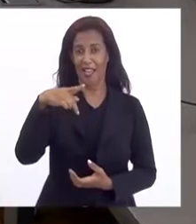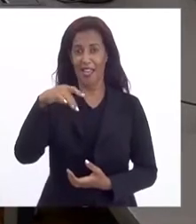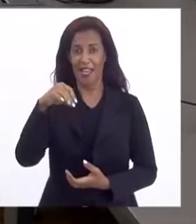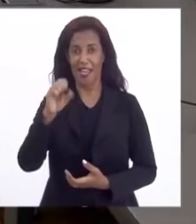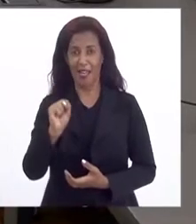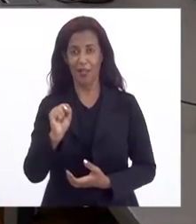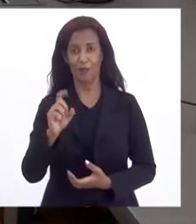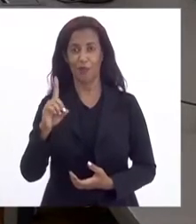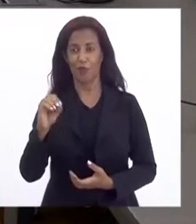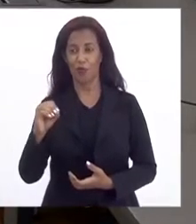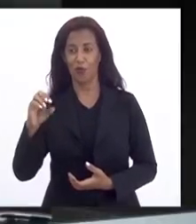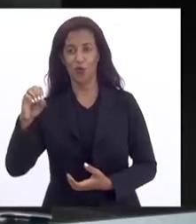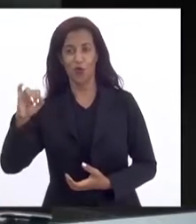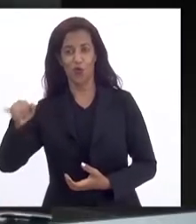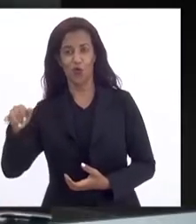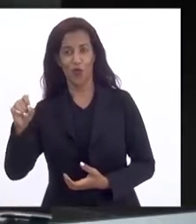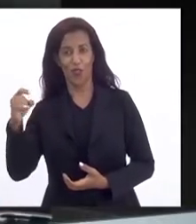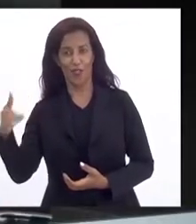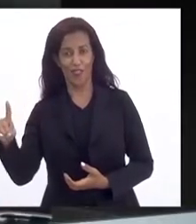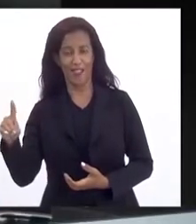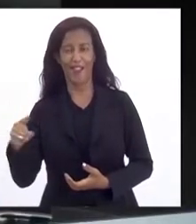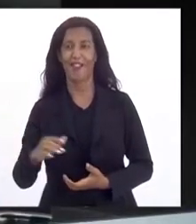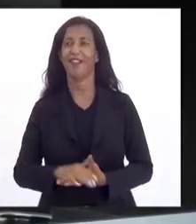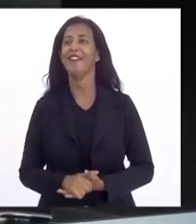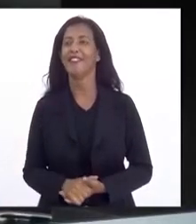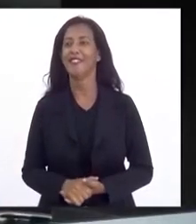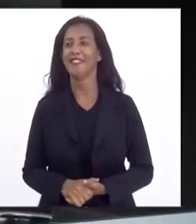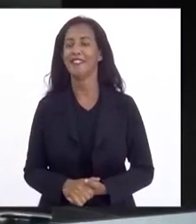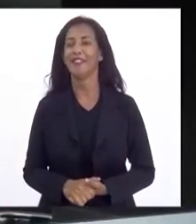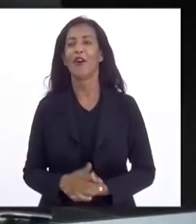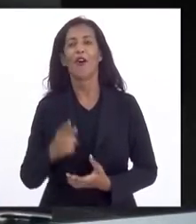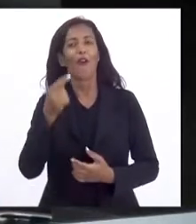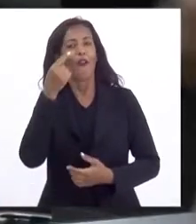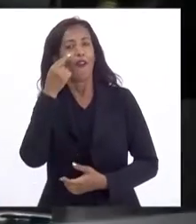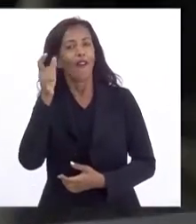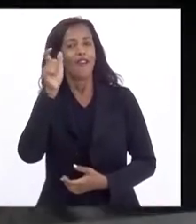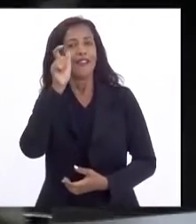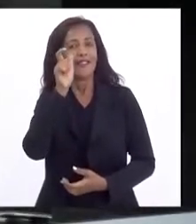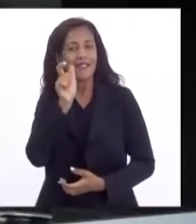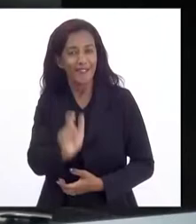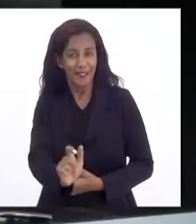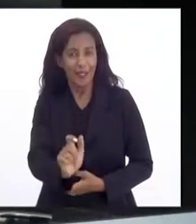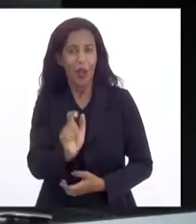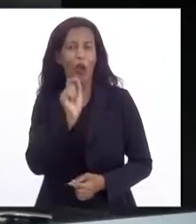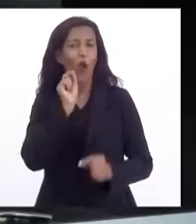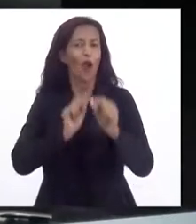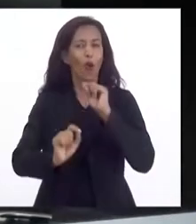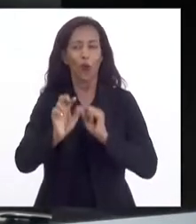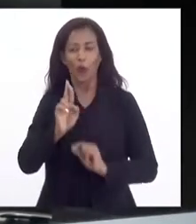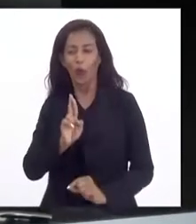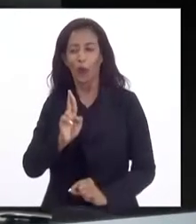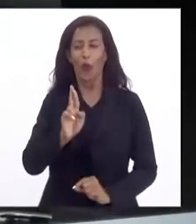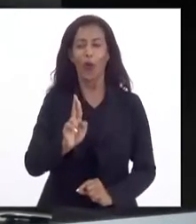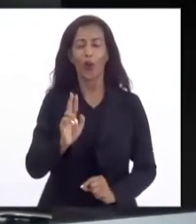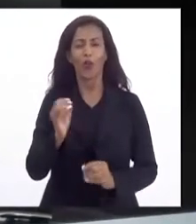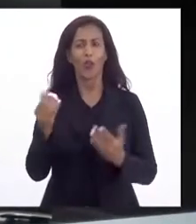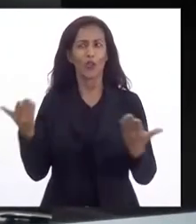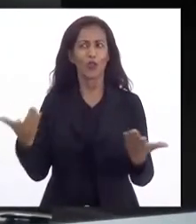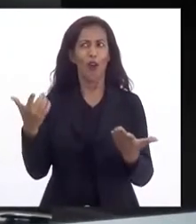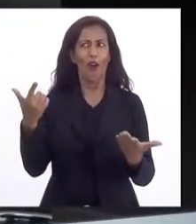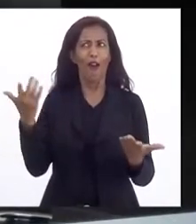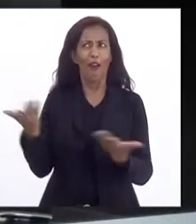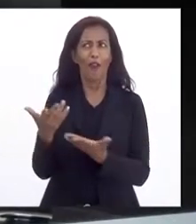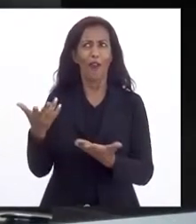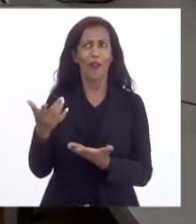coisa interessante o que, vou que ter é. Tem que mudar para São Paulo. Mas olha que coisa interessante o que é o delay. Só agora que o Mick percebeu. Agora que